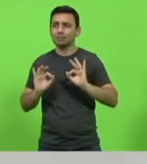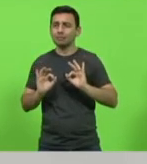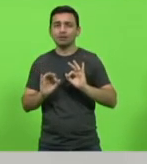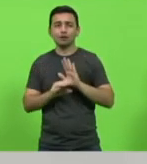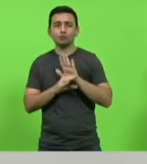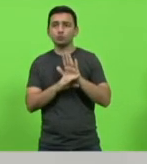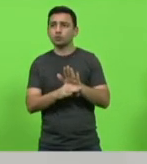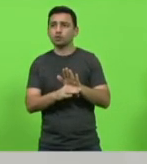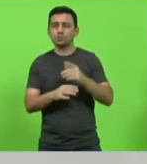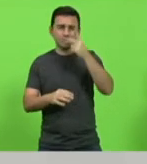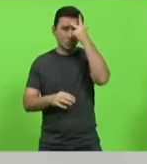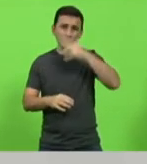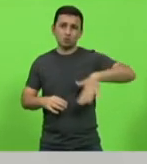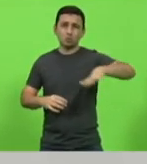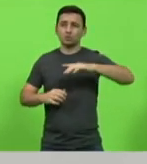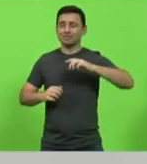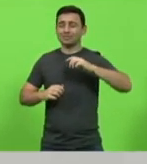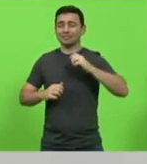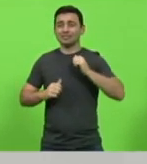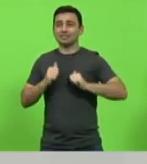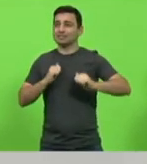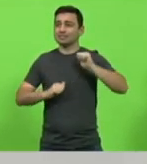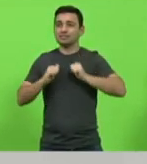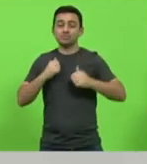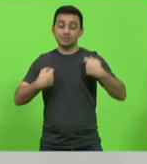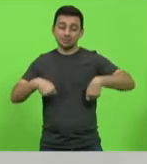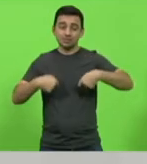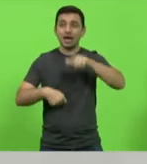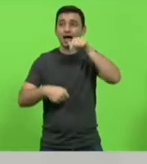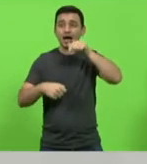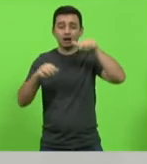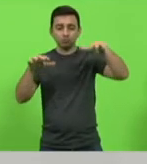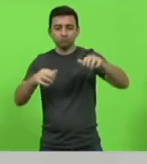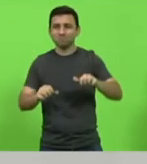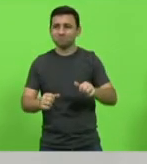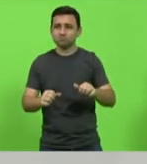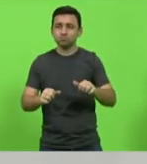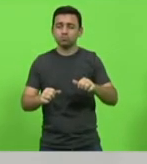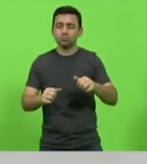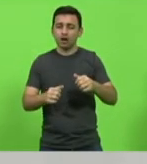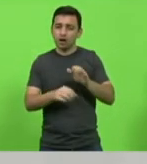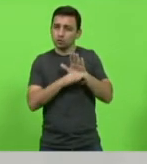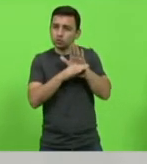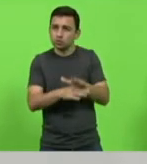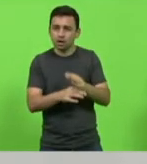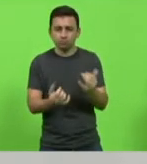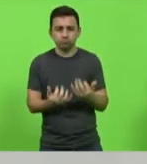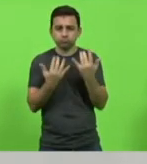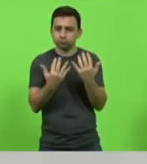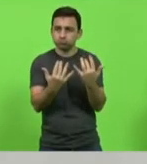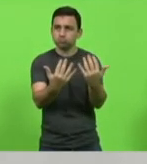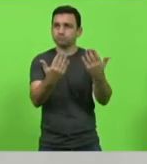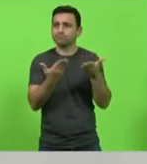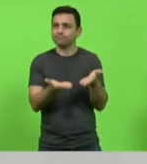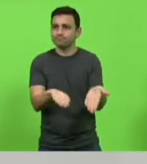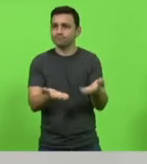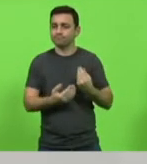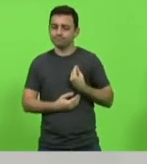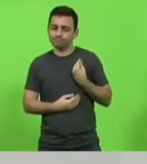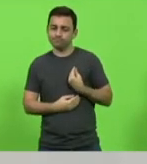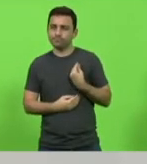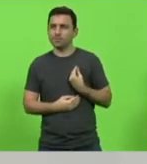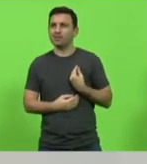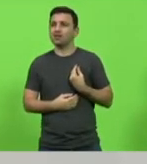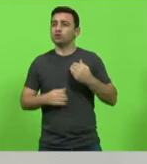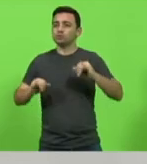e o drama de quem Depende de água para produzir para viver e para sobreviver mas sofre mais uma vez com